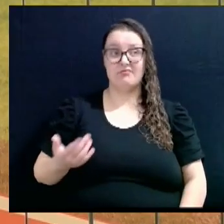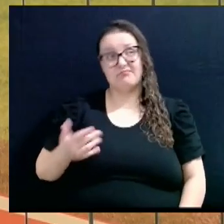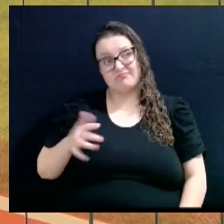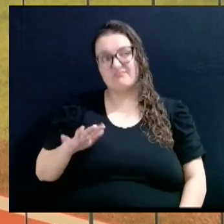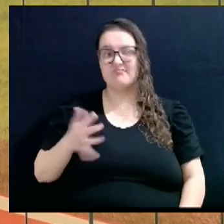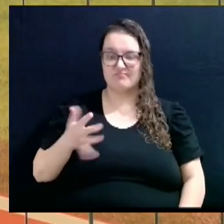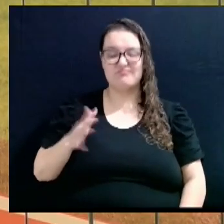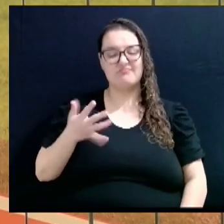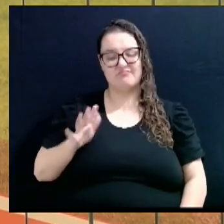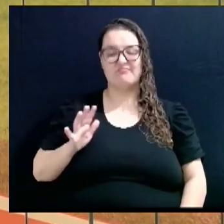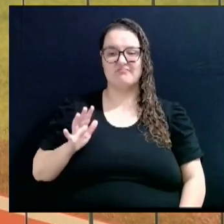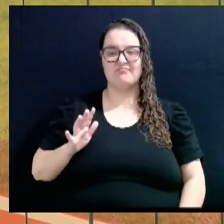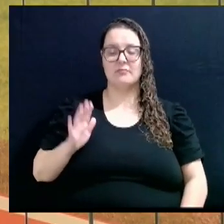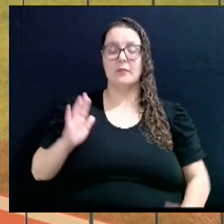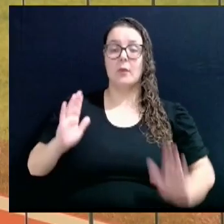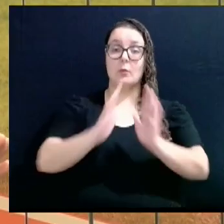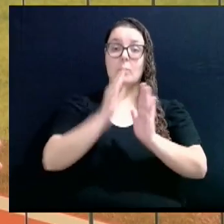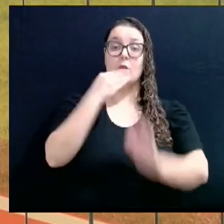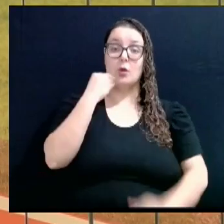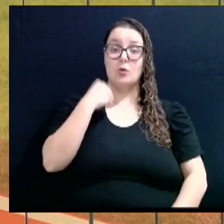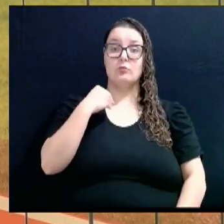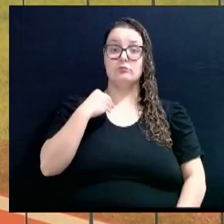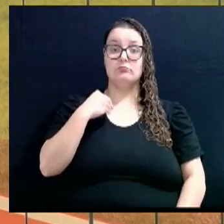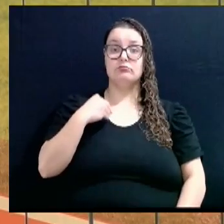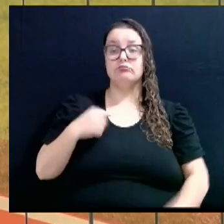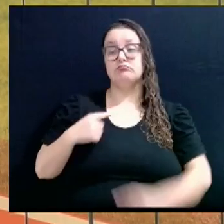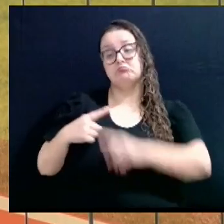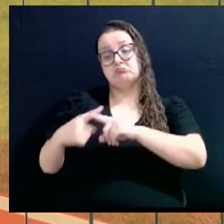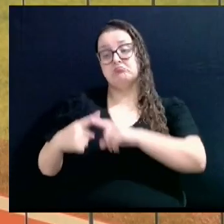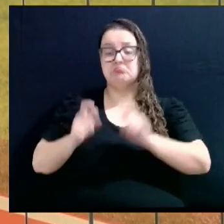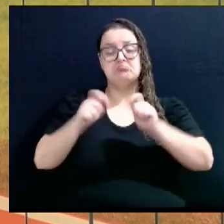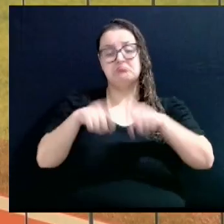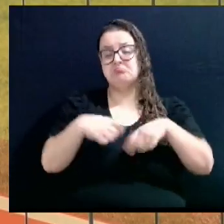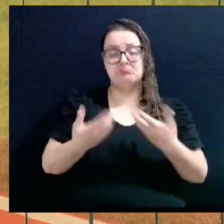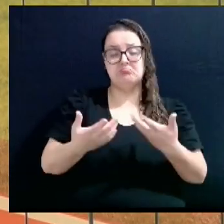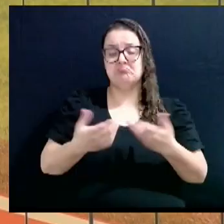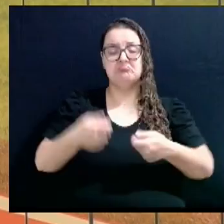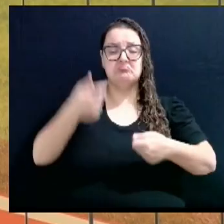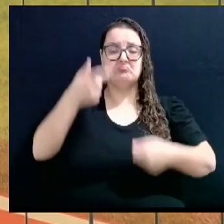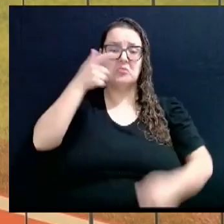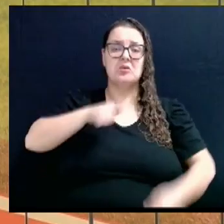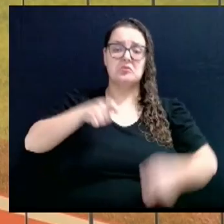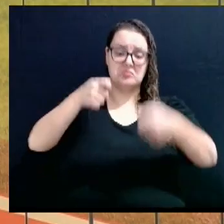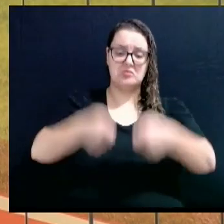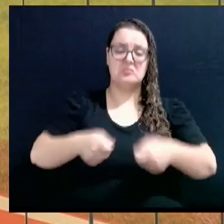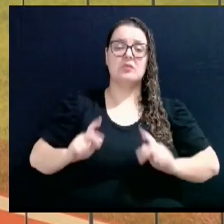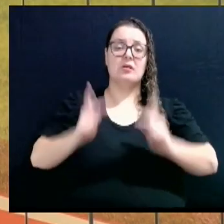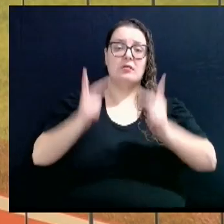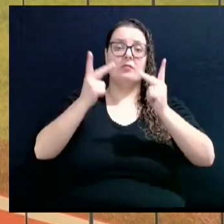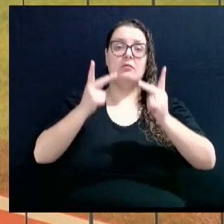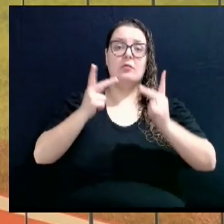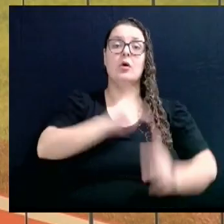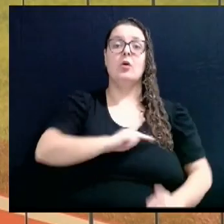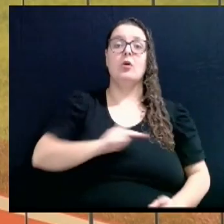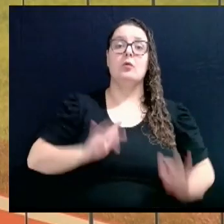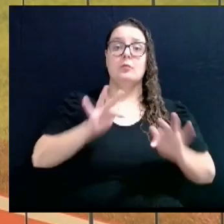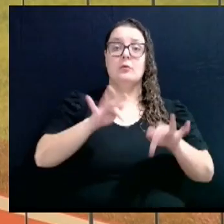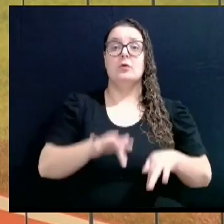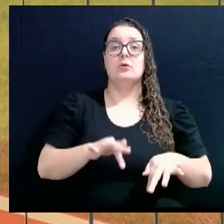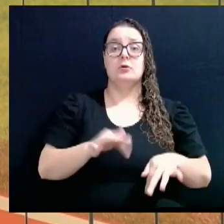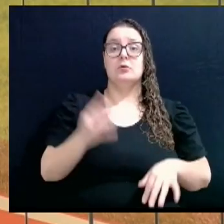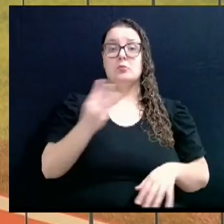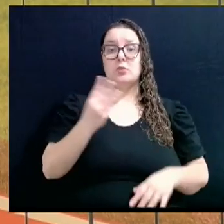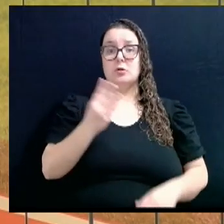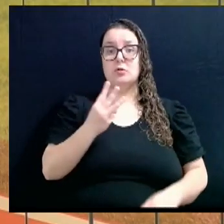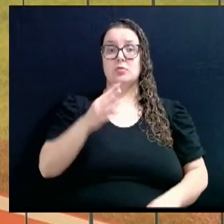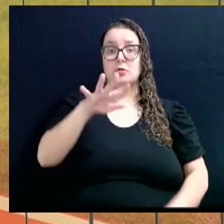fragilidade do adversário, fez o suficiente para garantir a vitória. Ponte terminou a rodada na terceira